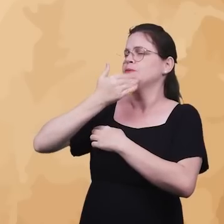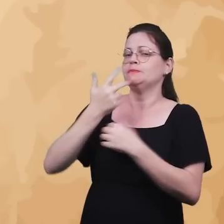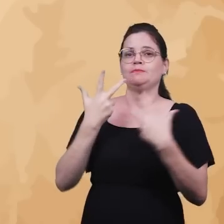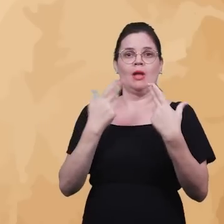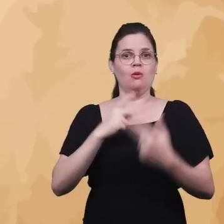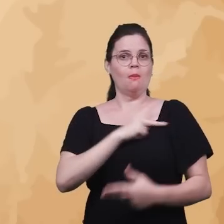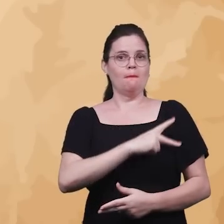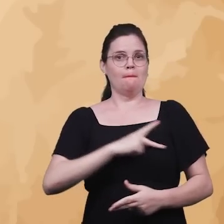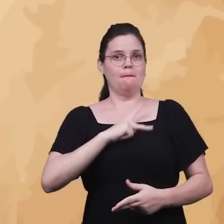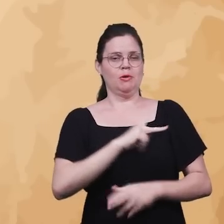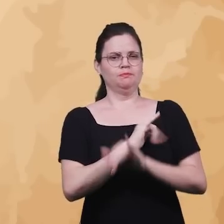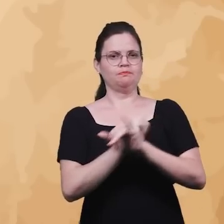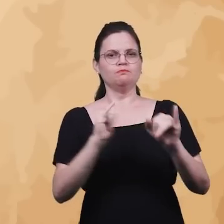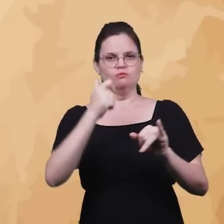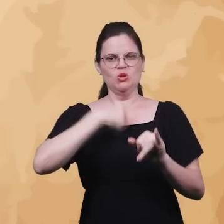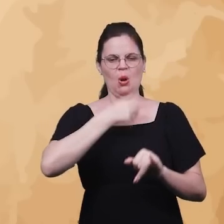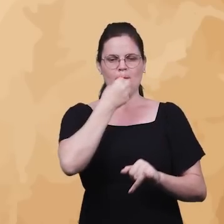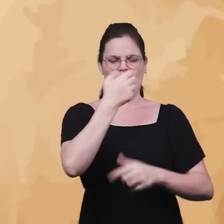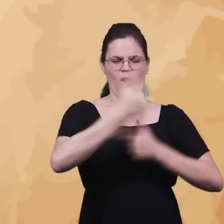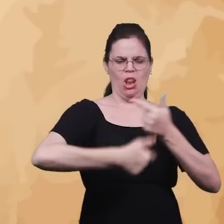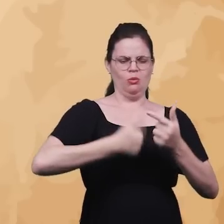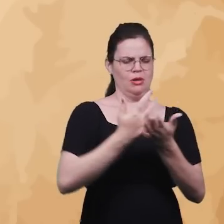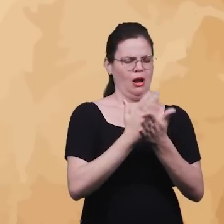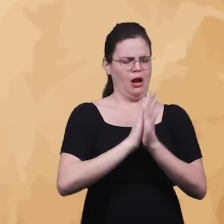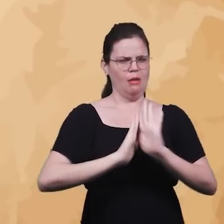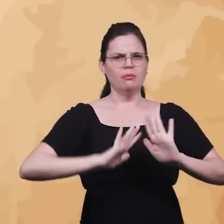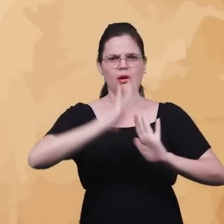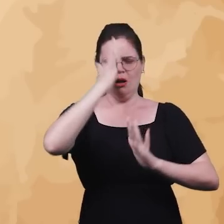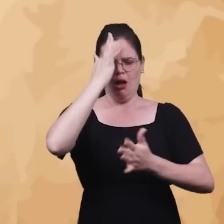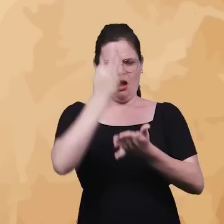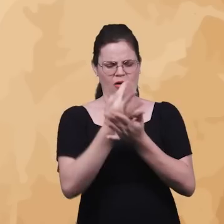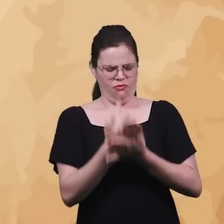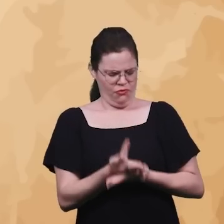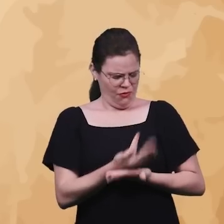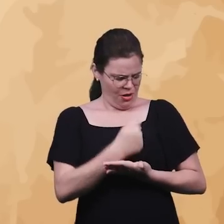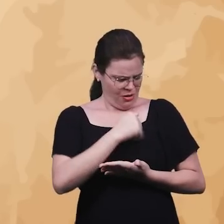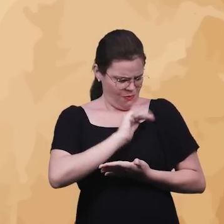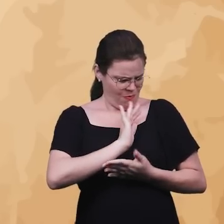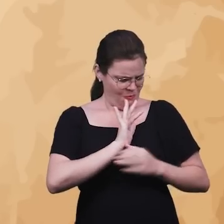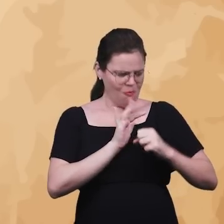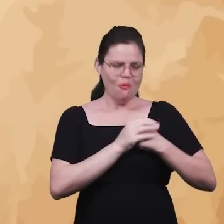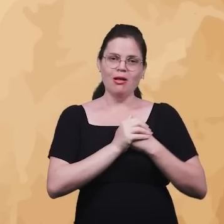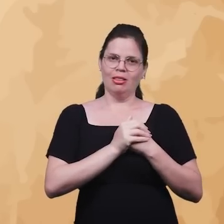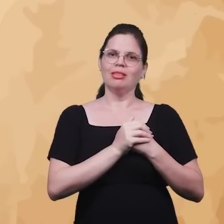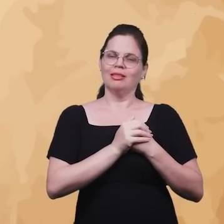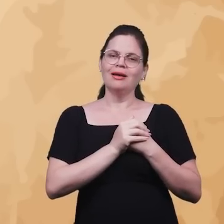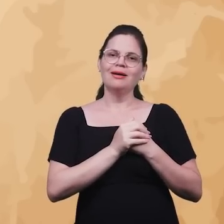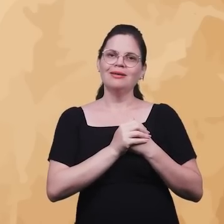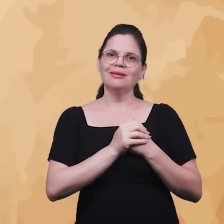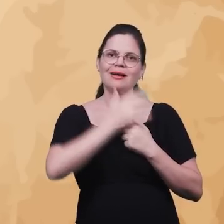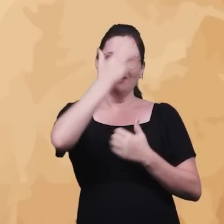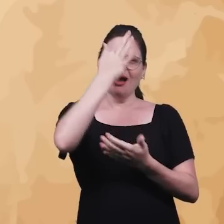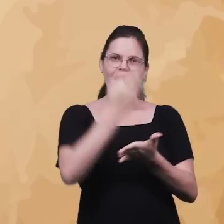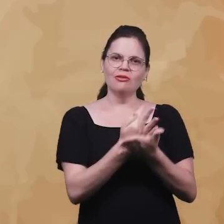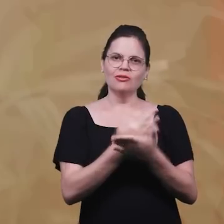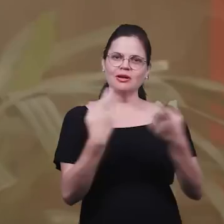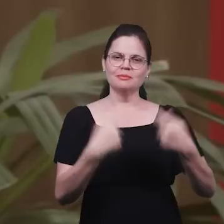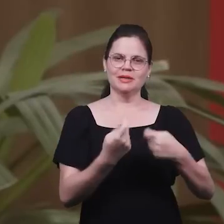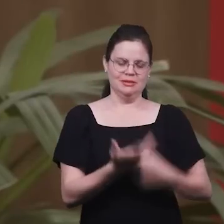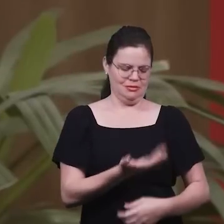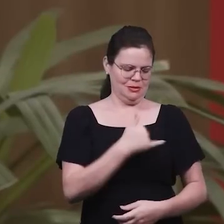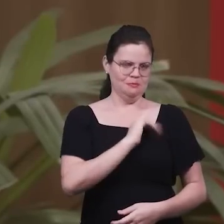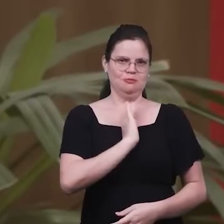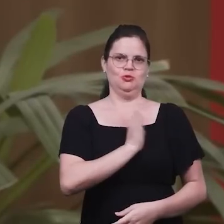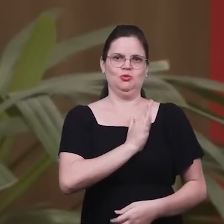Paulo disse: combati o bom combate, acabei a carreira, retive, guardei a fé. A fé tem que